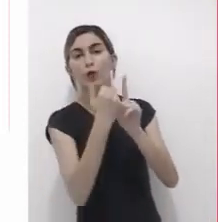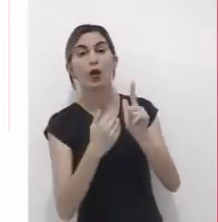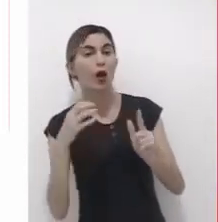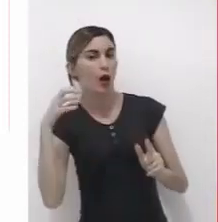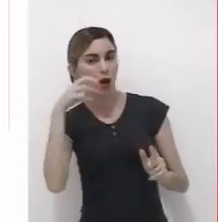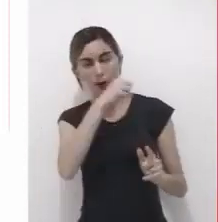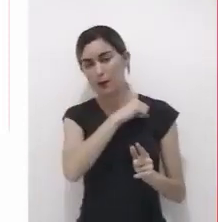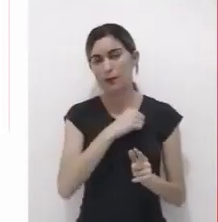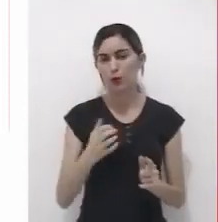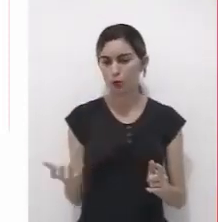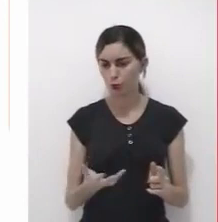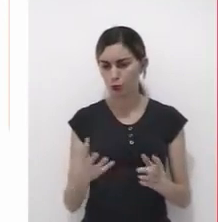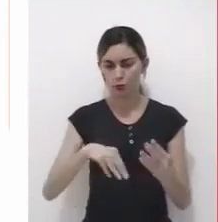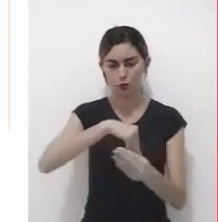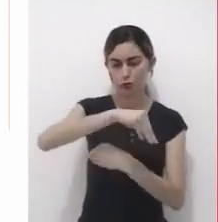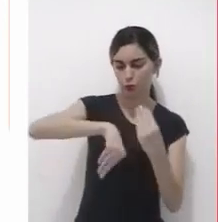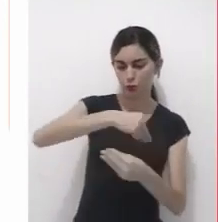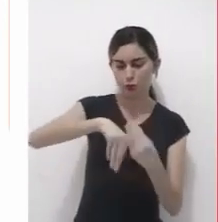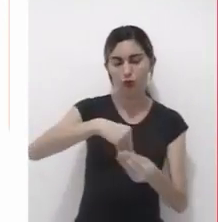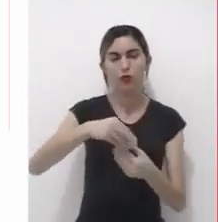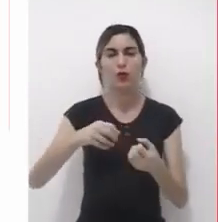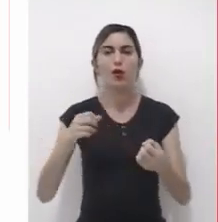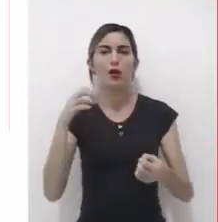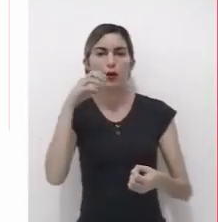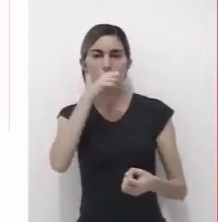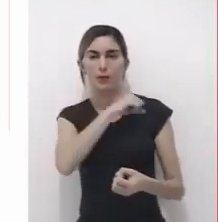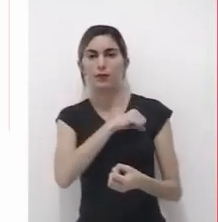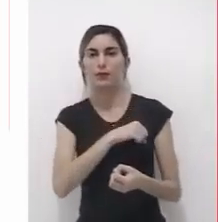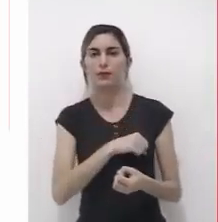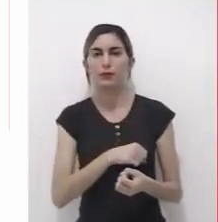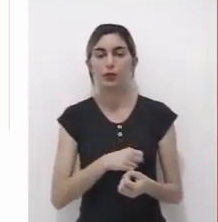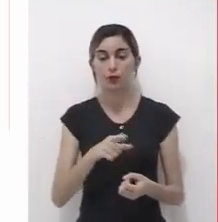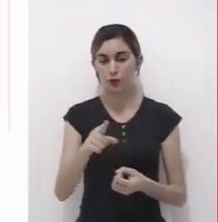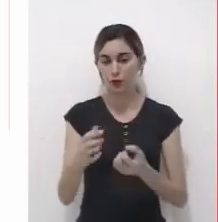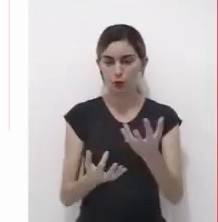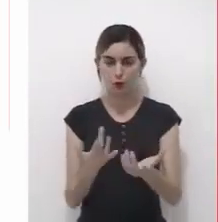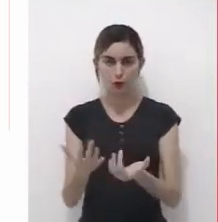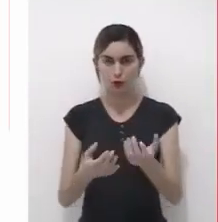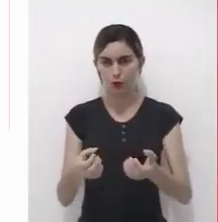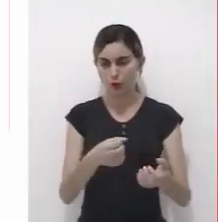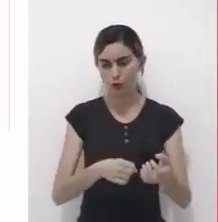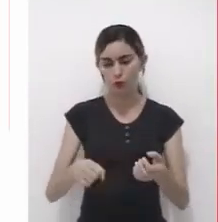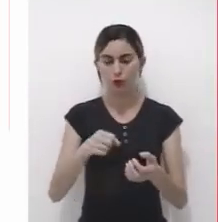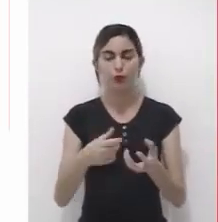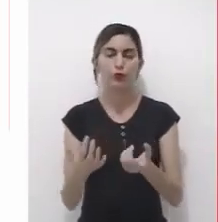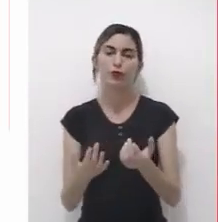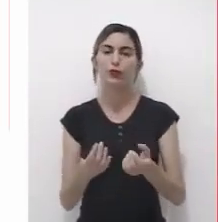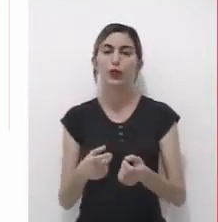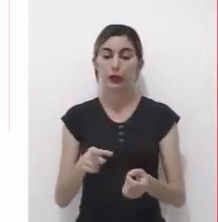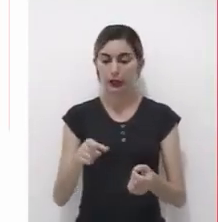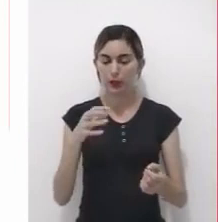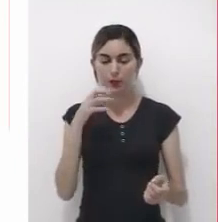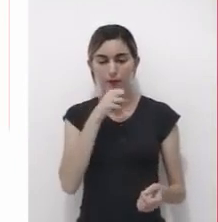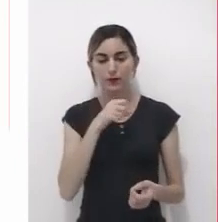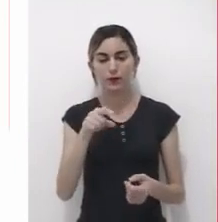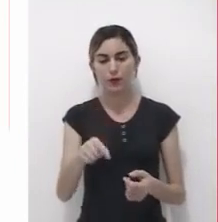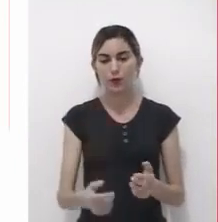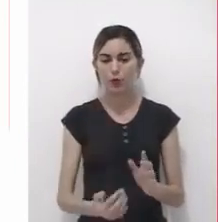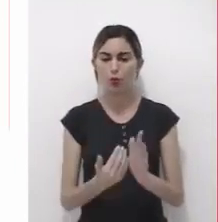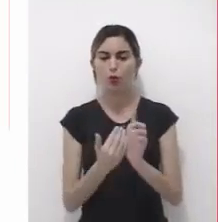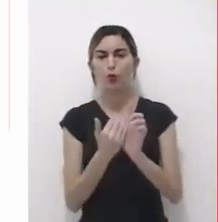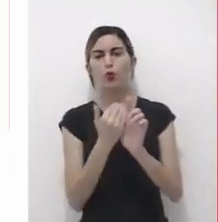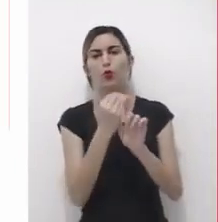temperatura, mais rápida é a reação. Então, se você está ali no fogão, e de repente